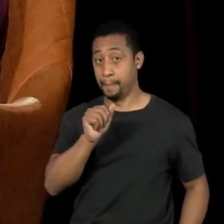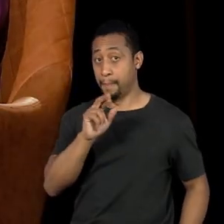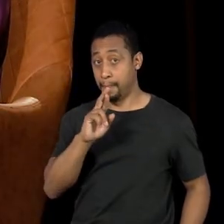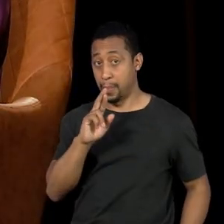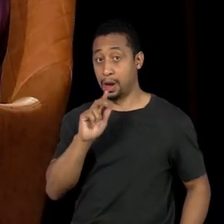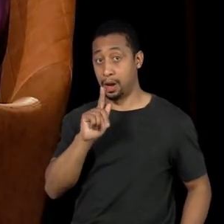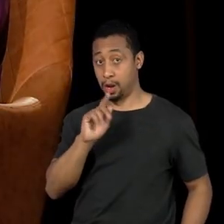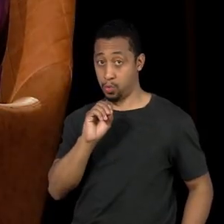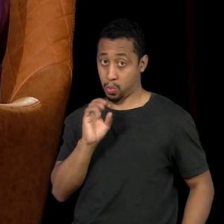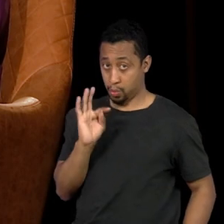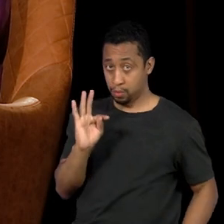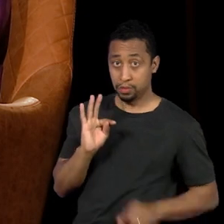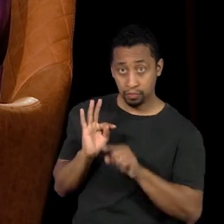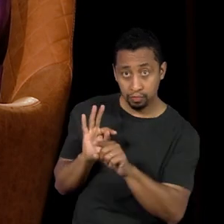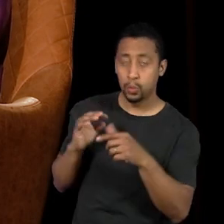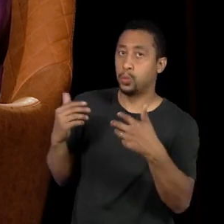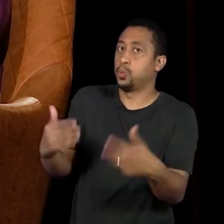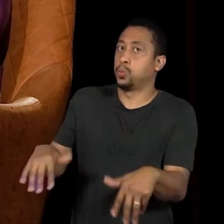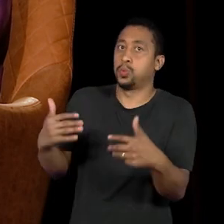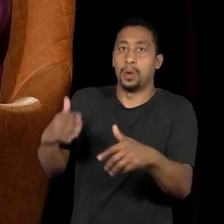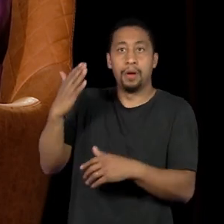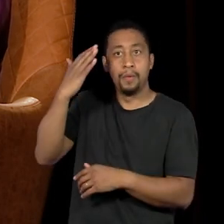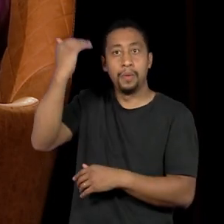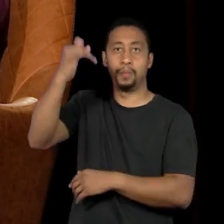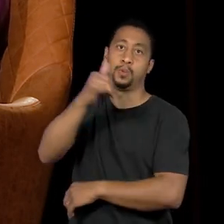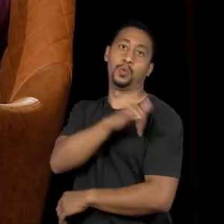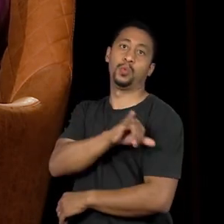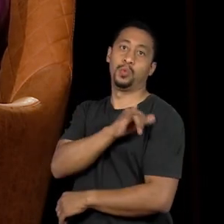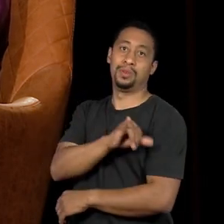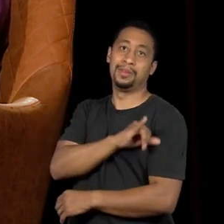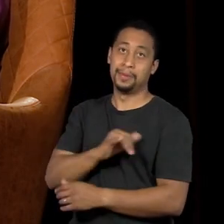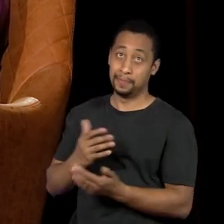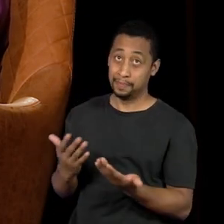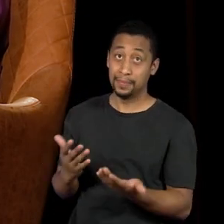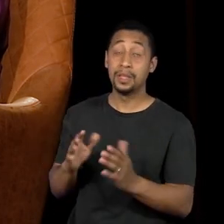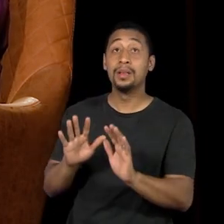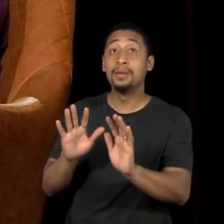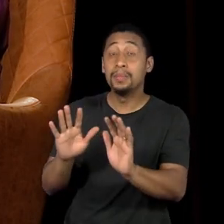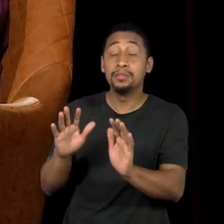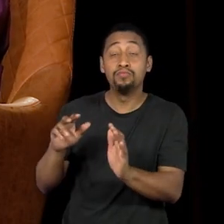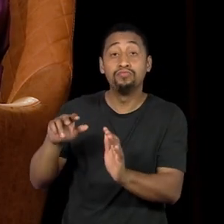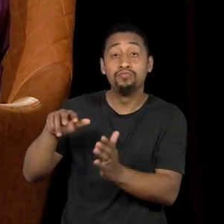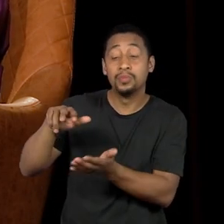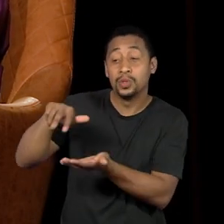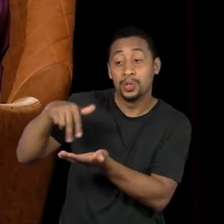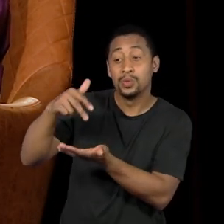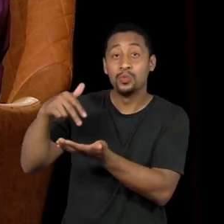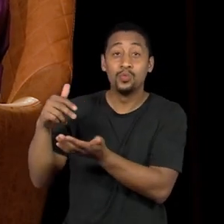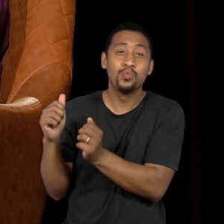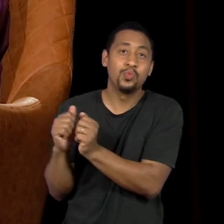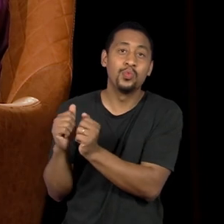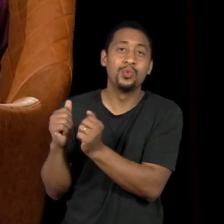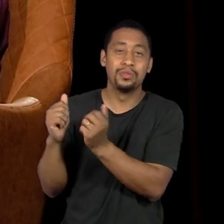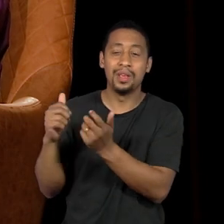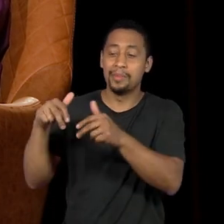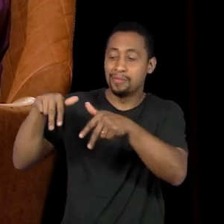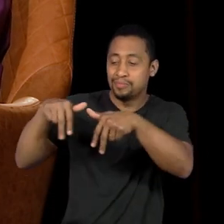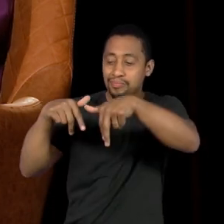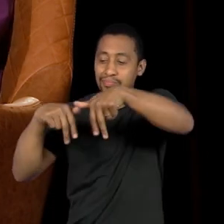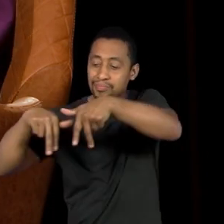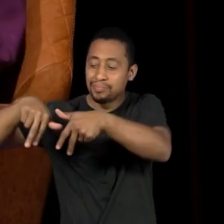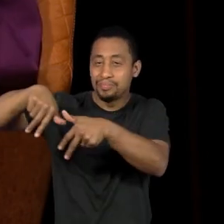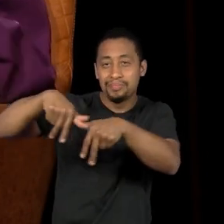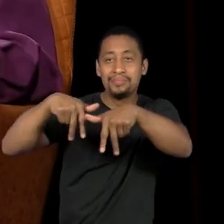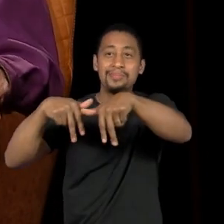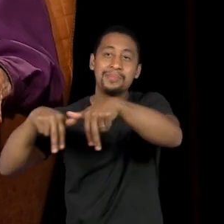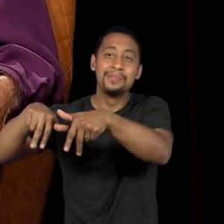Fontes, muito, muito conhecida aqui no Rio de Janeiro. E a gente dançou junto o Gisele, só que